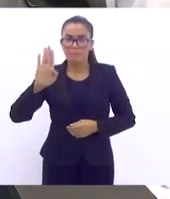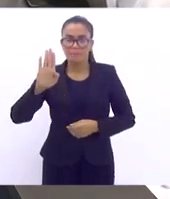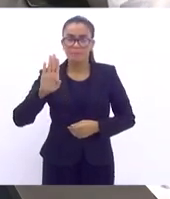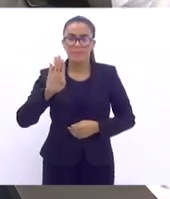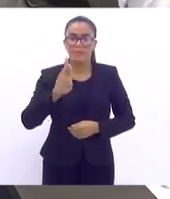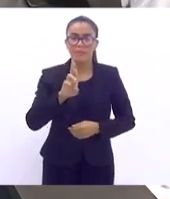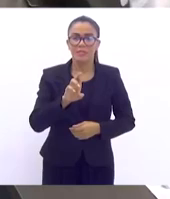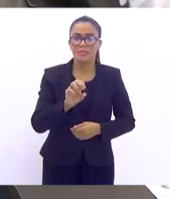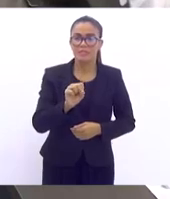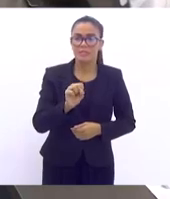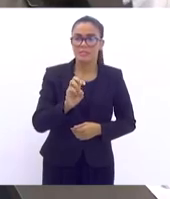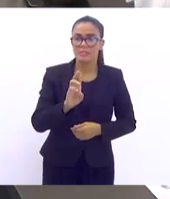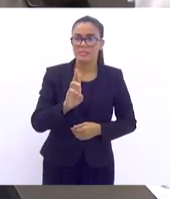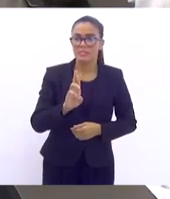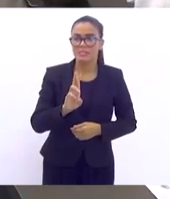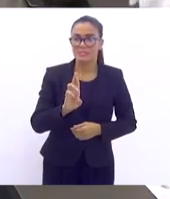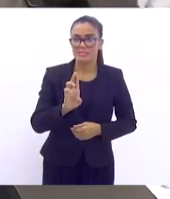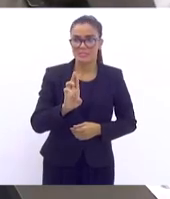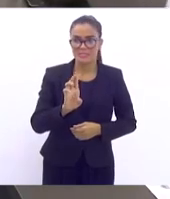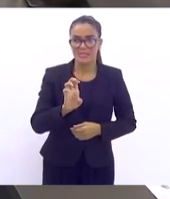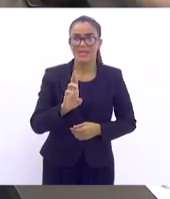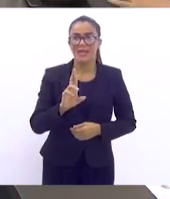Ai desculpa